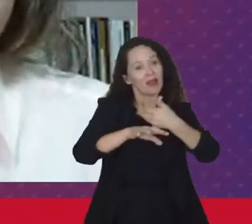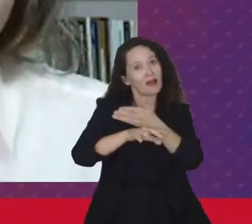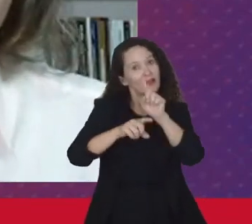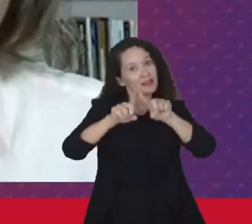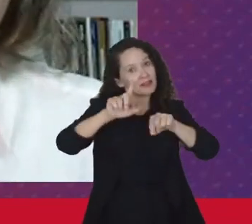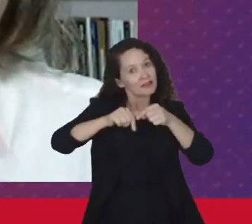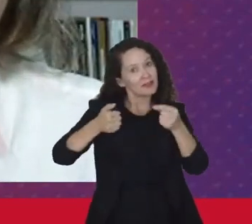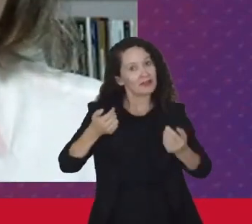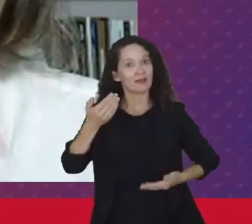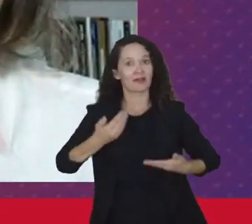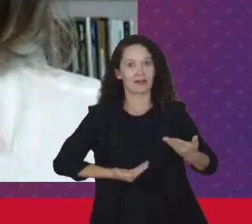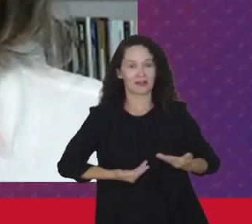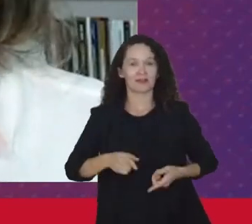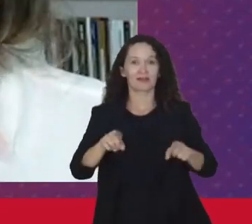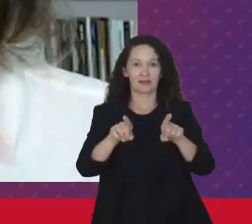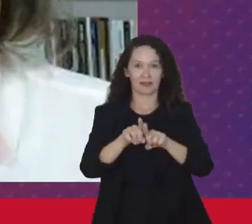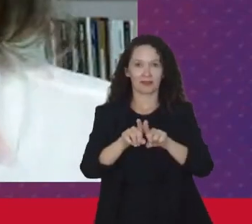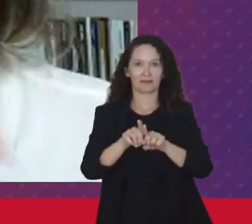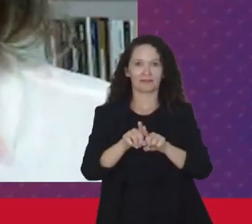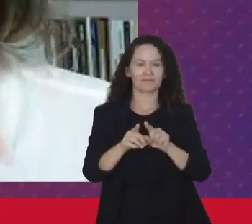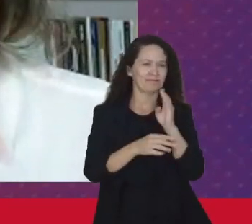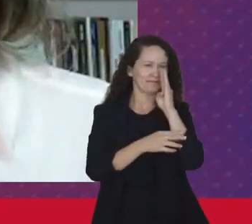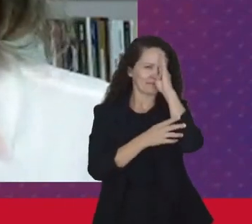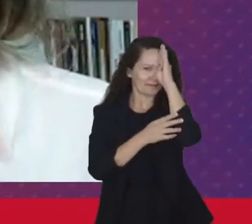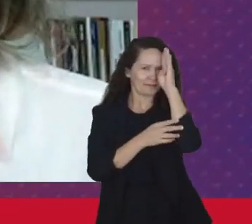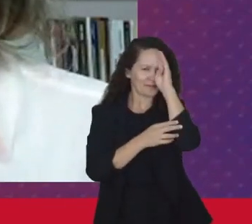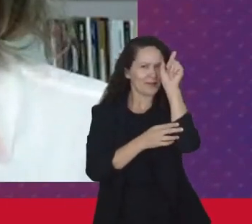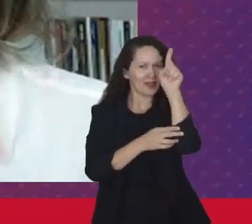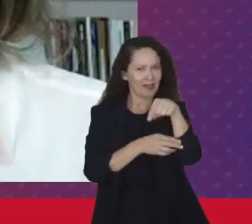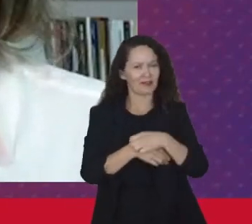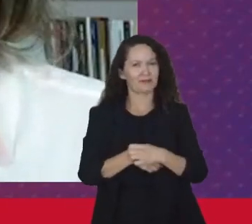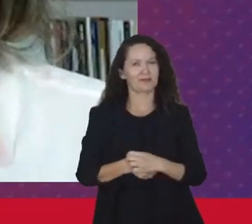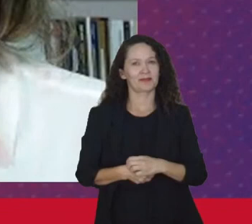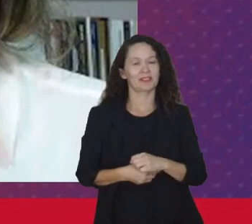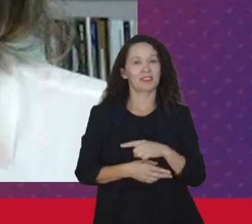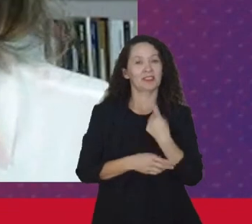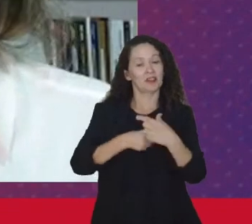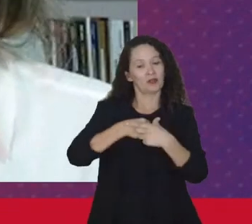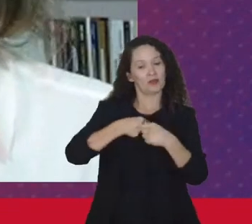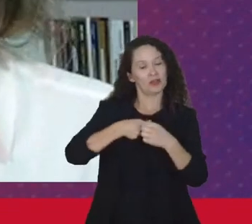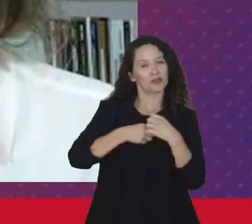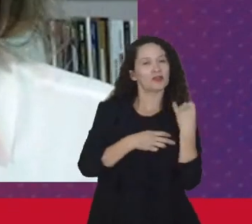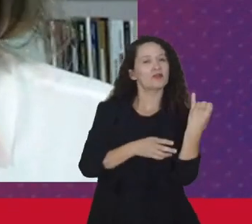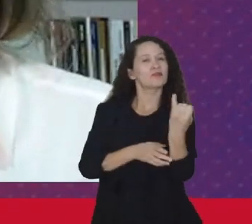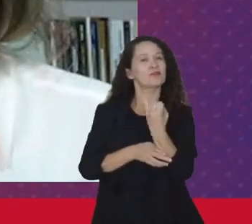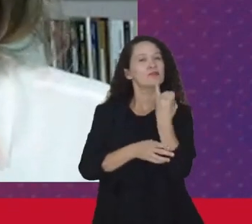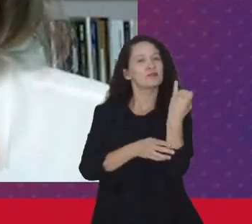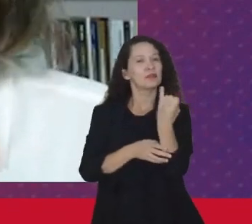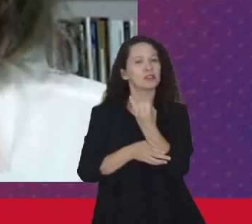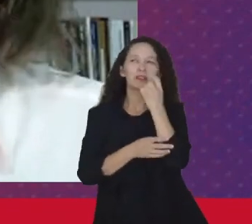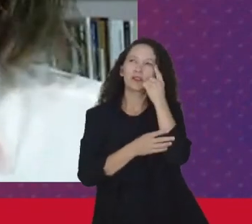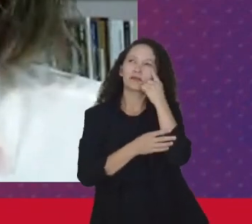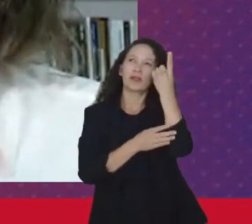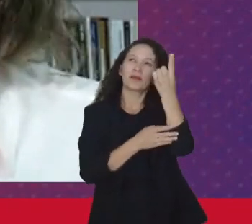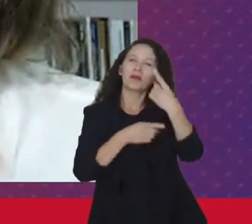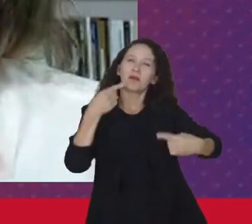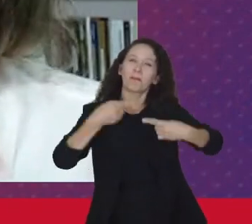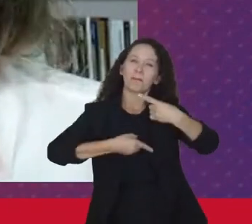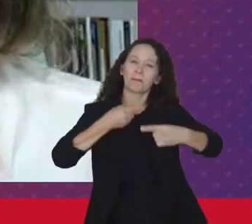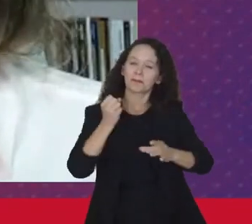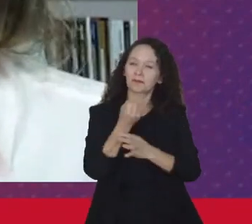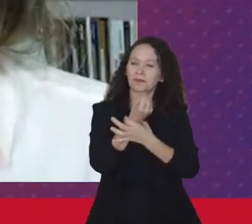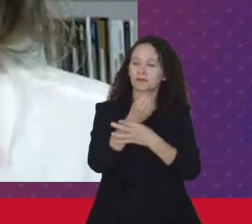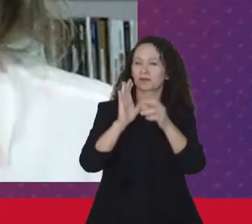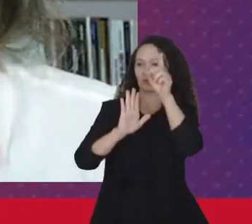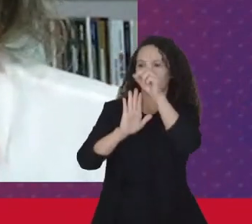e serviços. Isso é fundamental. Esse, então, é um artigo fundamental para pensar as políticas para a